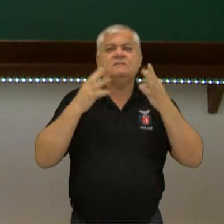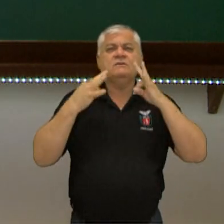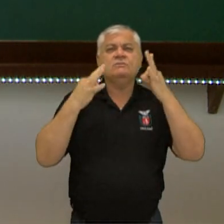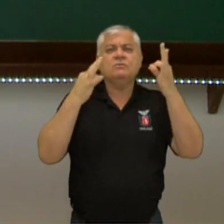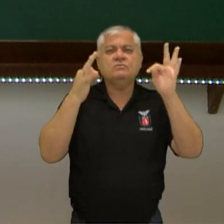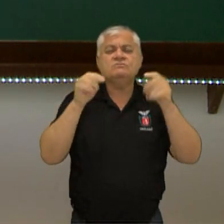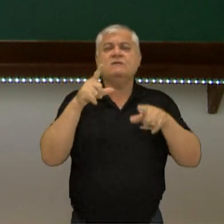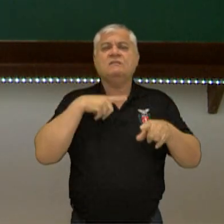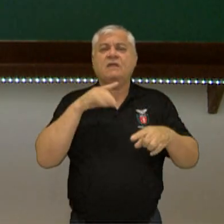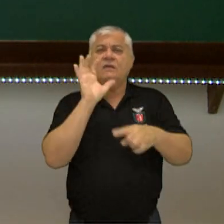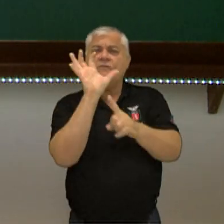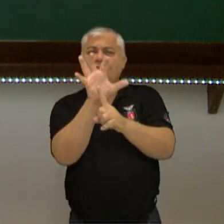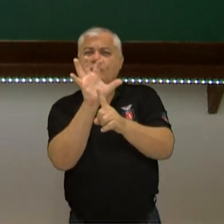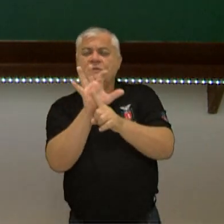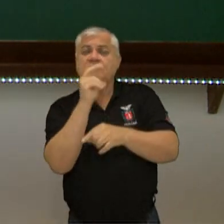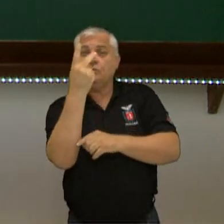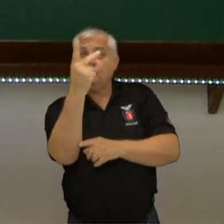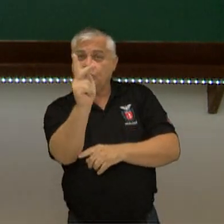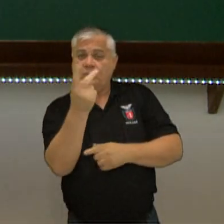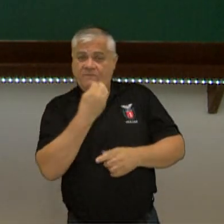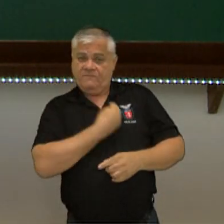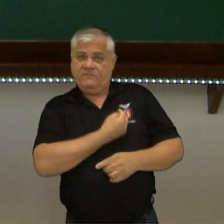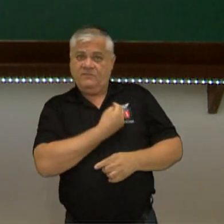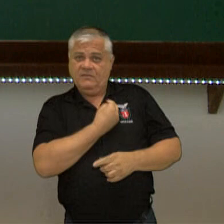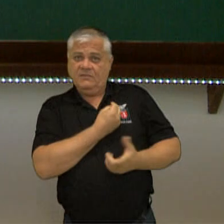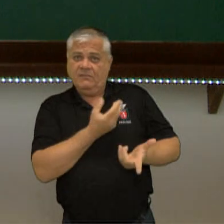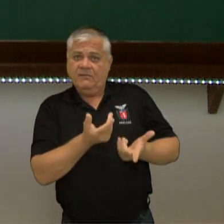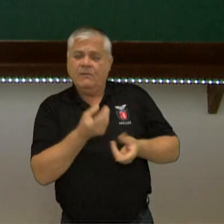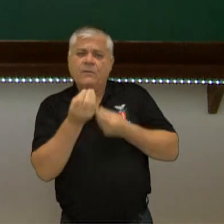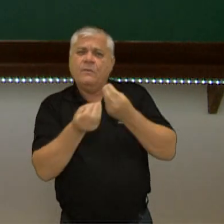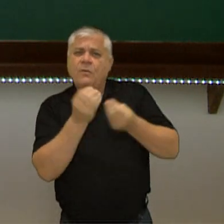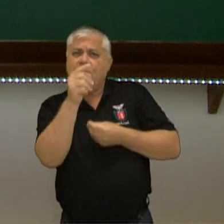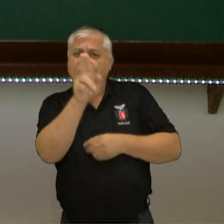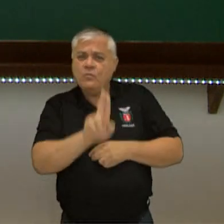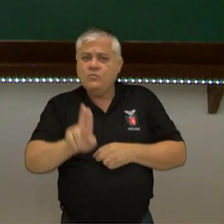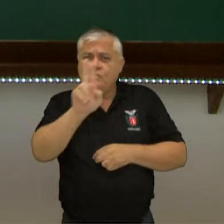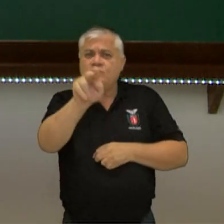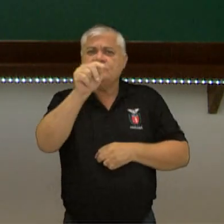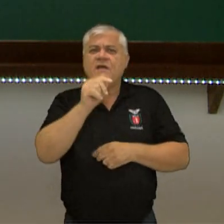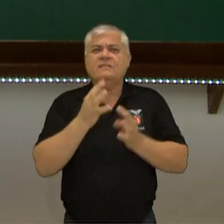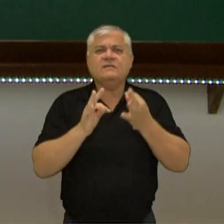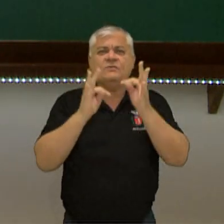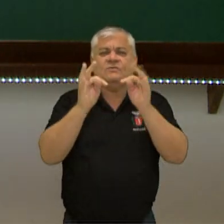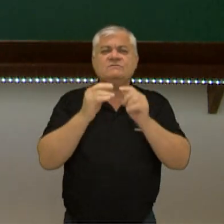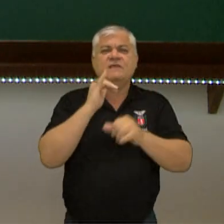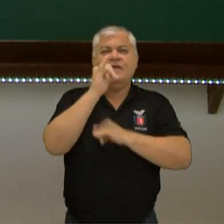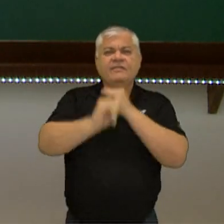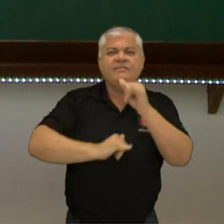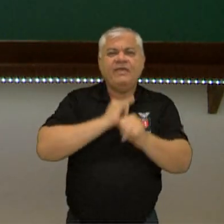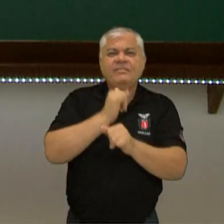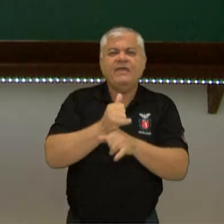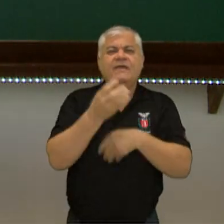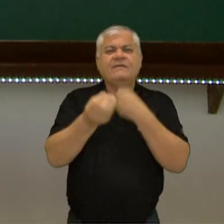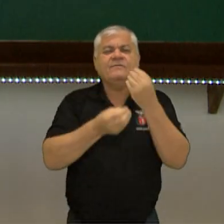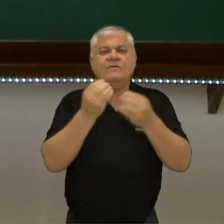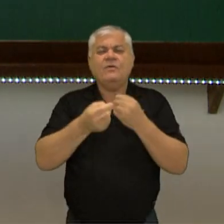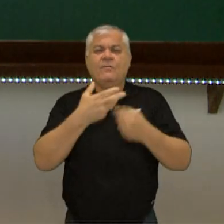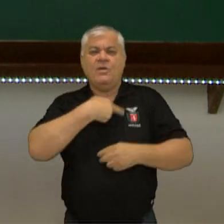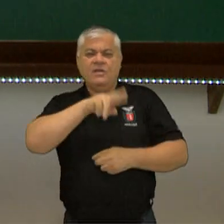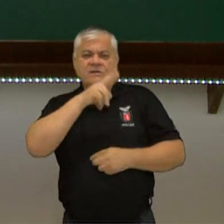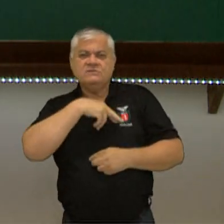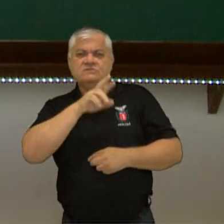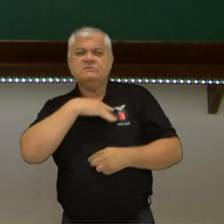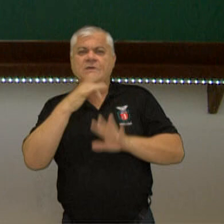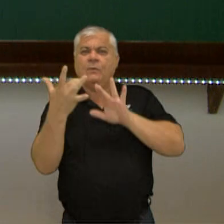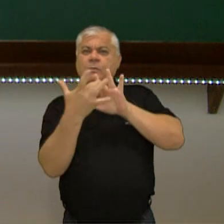mídias e tecnologias têm influenciado na sua vida, como você tem utilizado para a religião, se você tem ou não, para se conectar com os seus